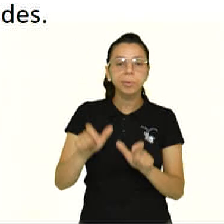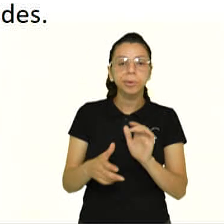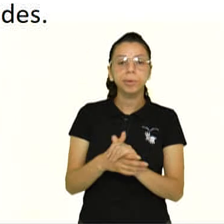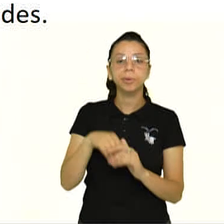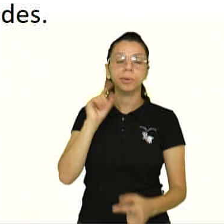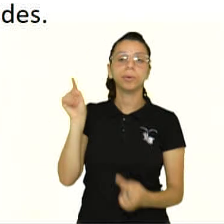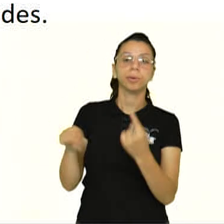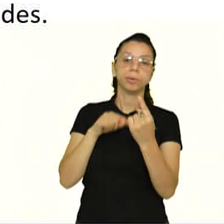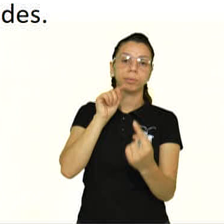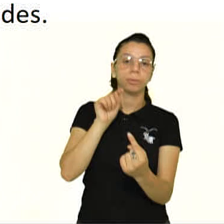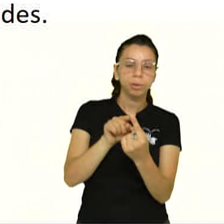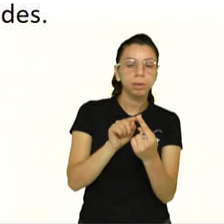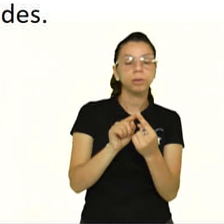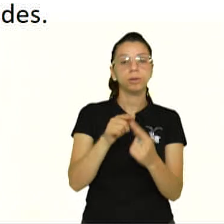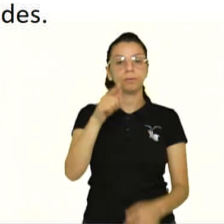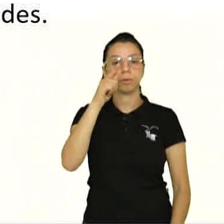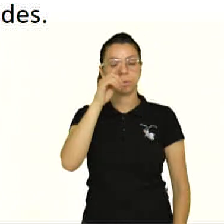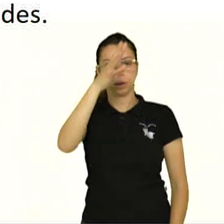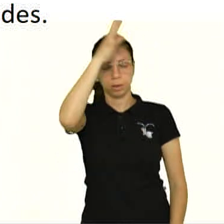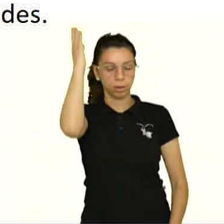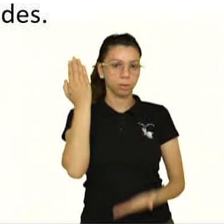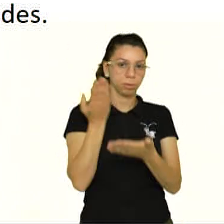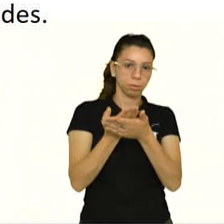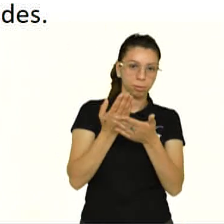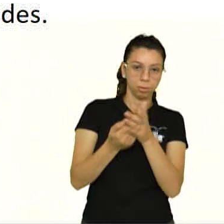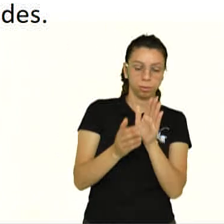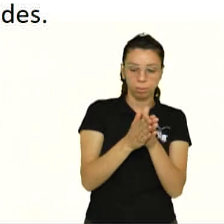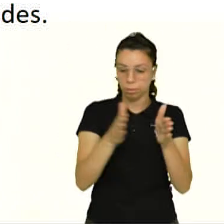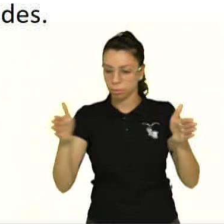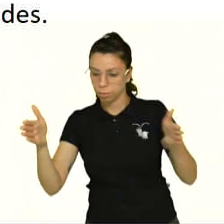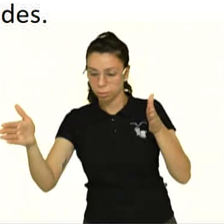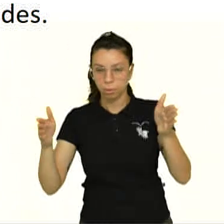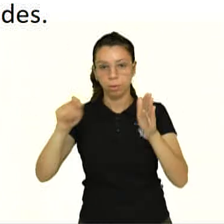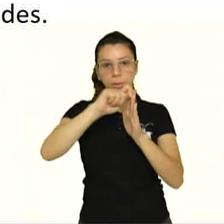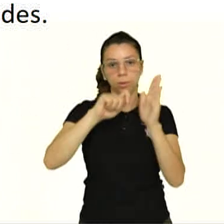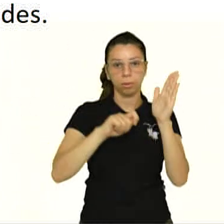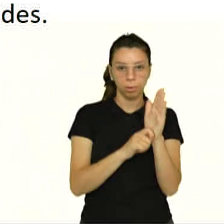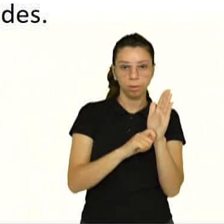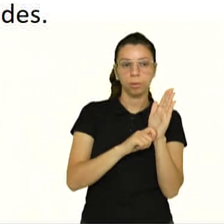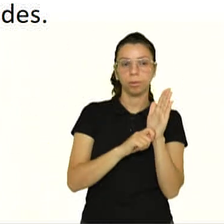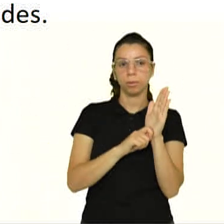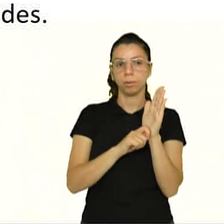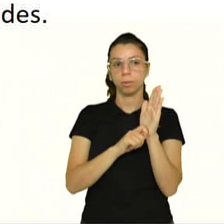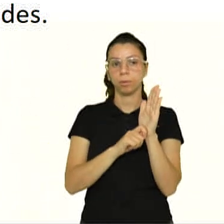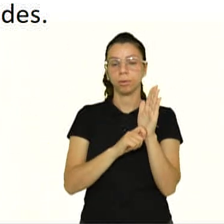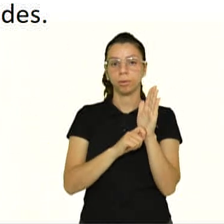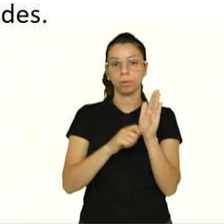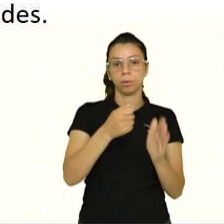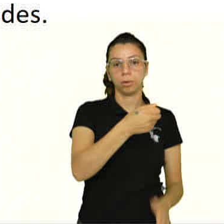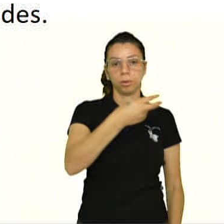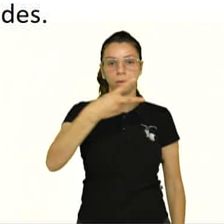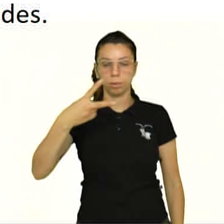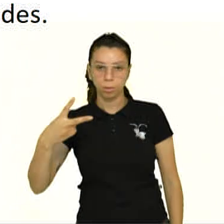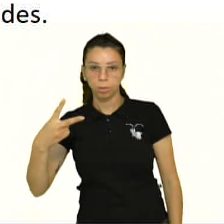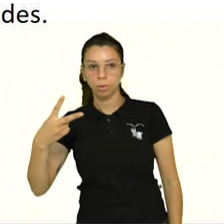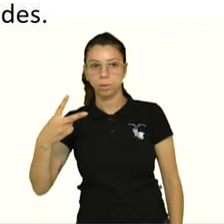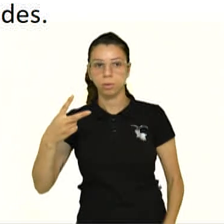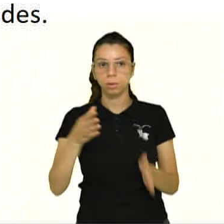estudo da Grécia Antiga, em especial do período compreendido entre os séculos 12